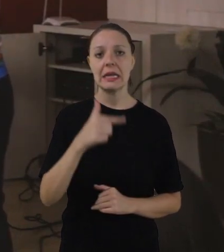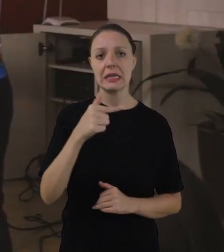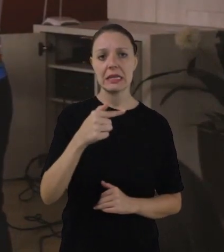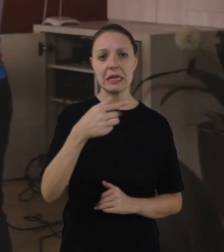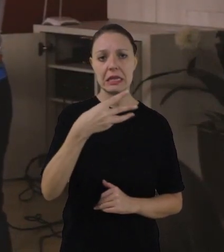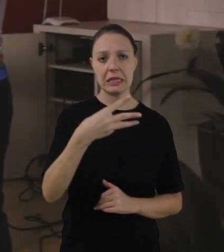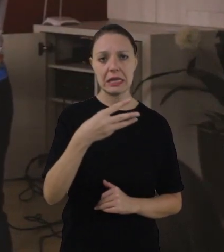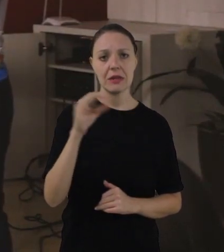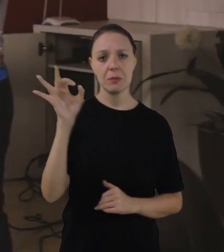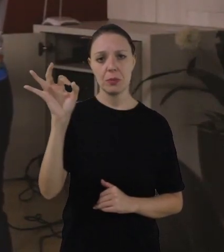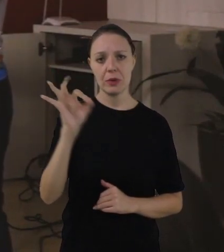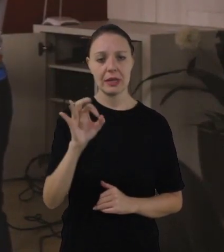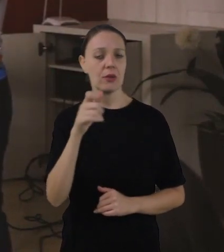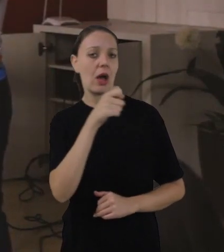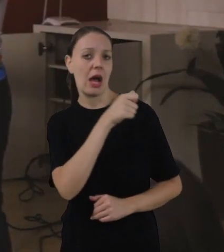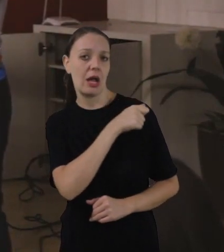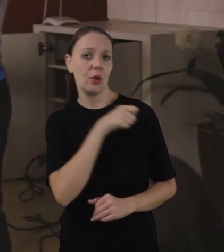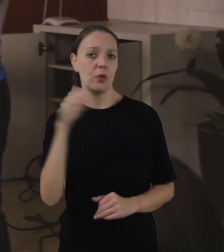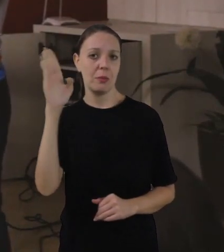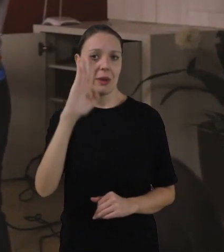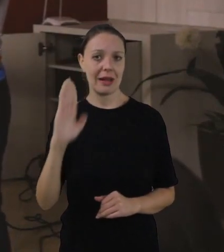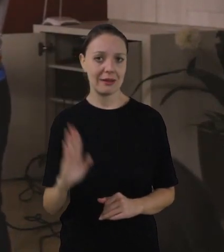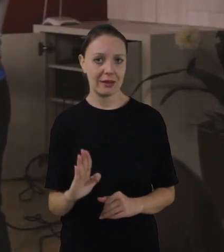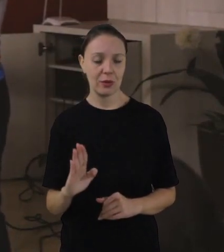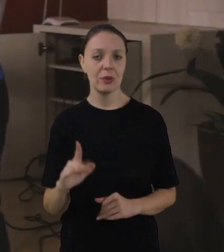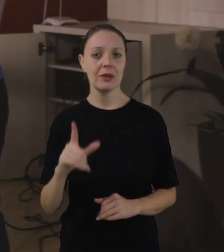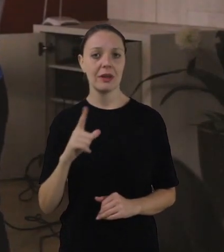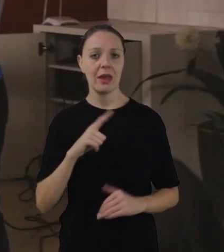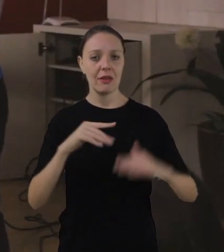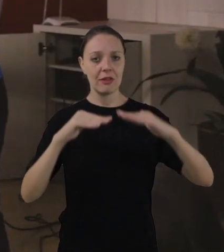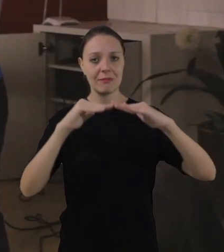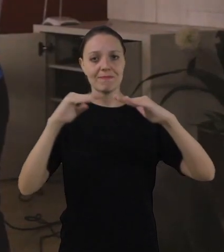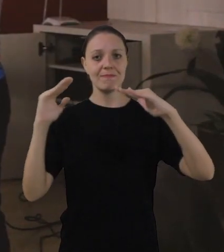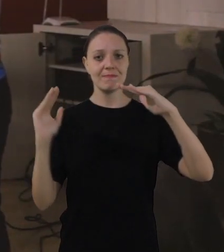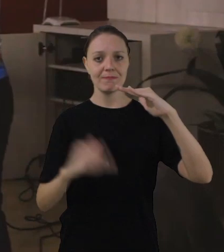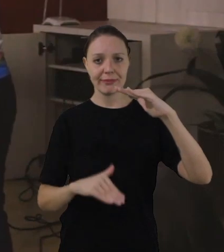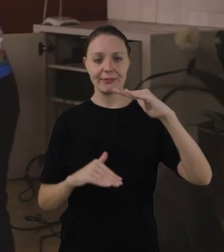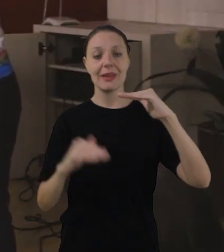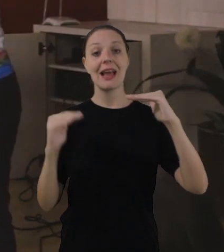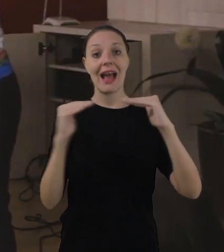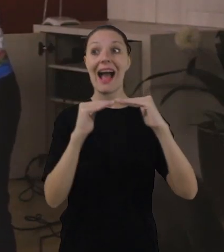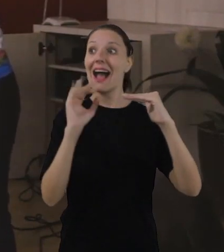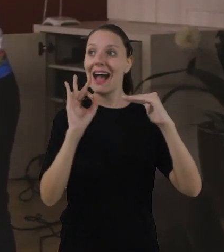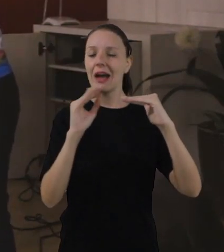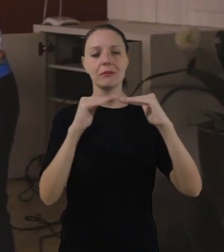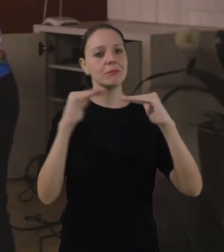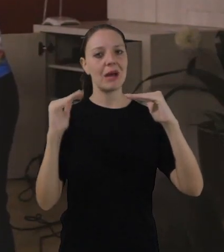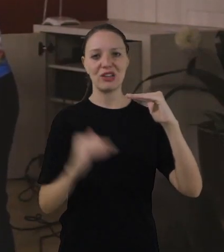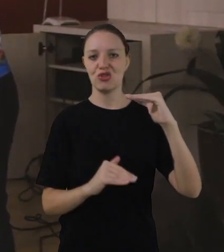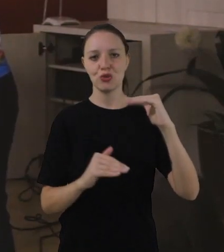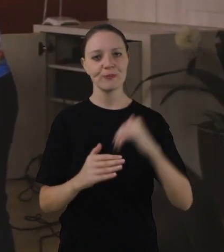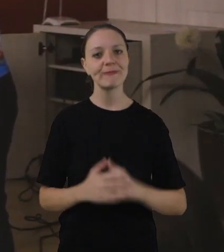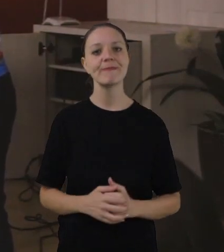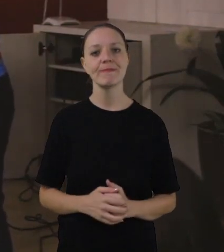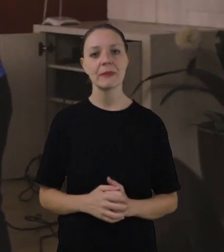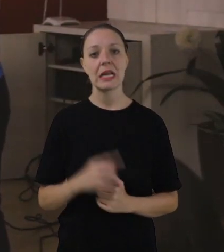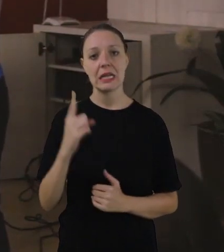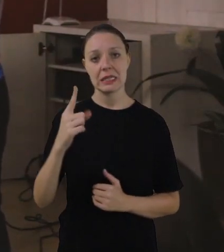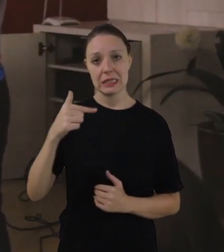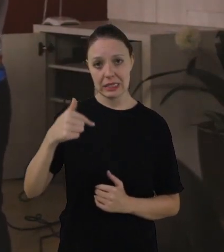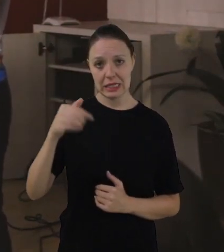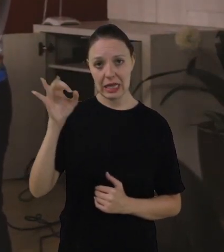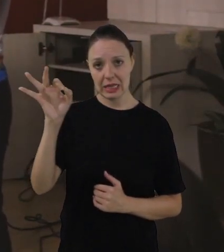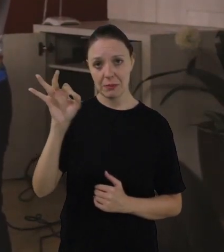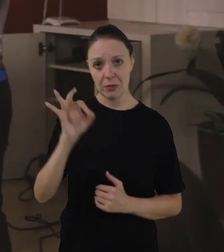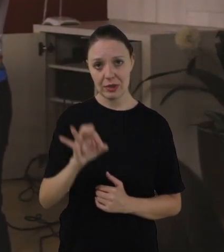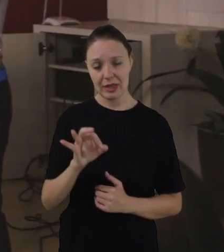73% dos alunos do Brasil tiveram o nível abaixo do esperado, 17% tiveram um